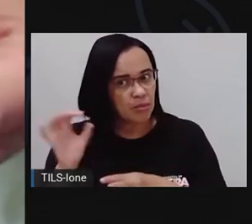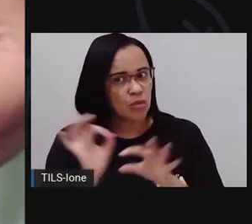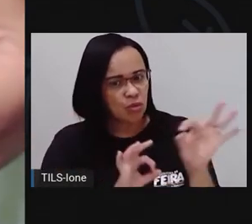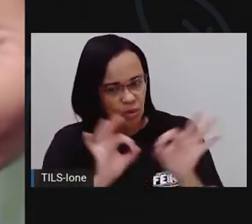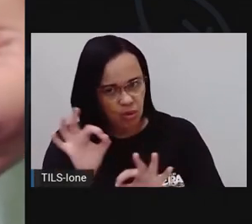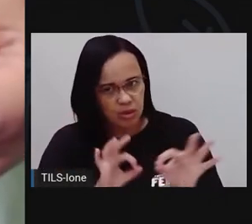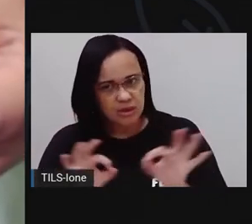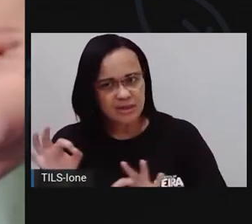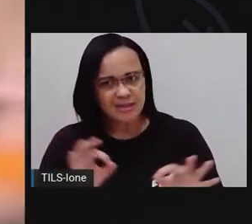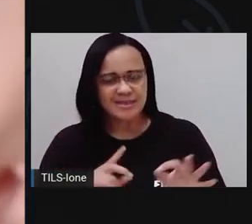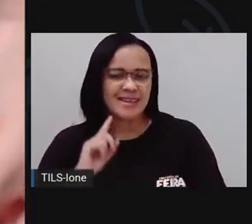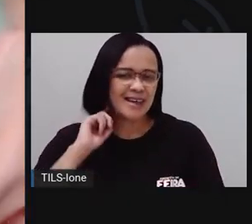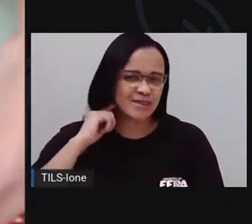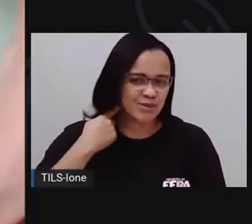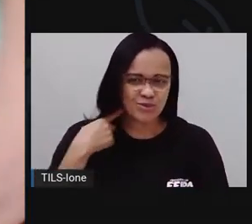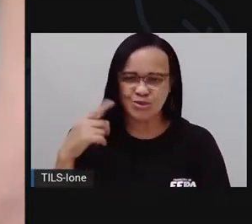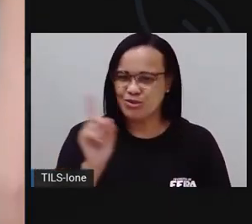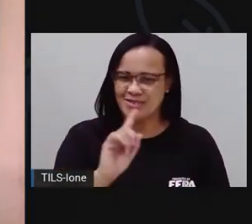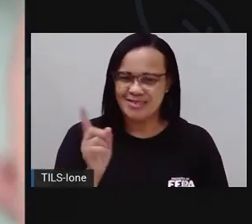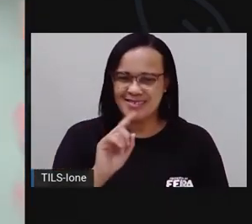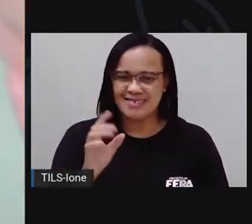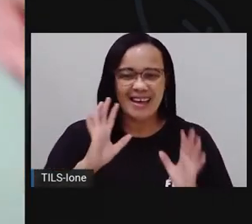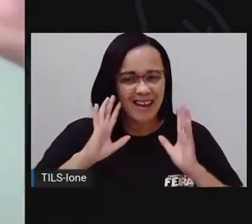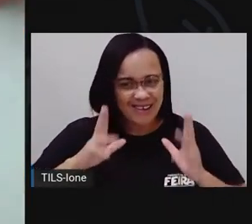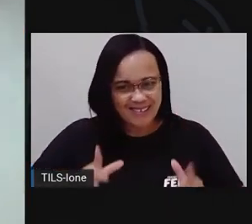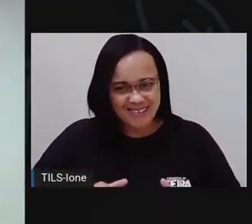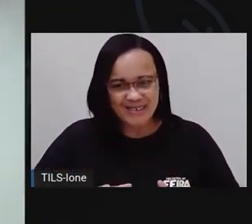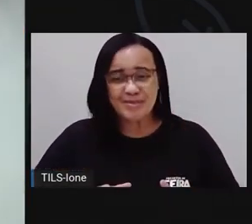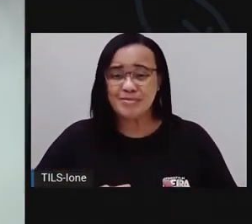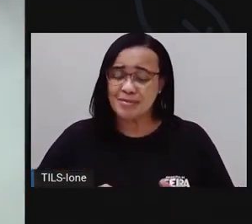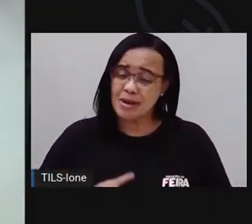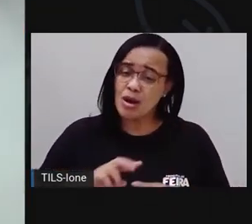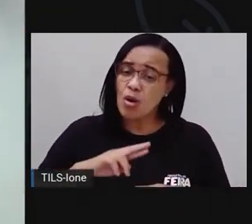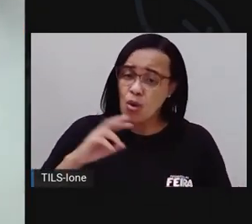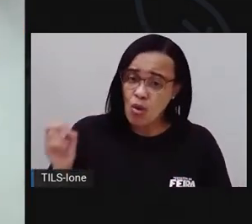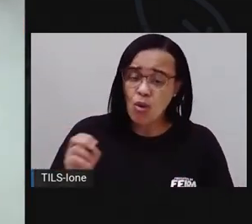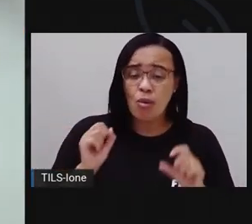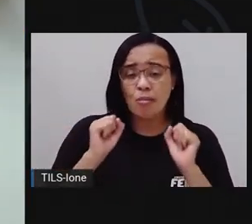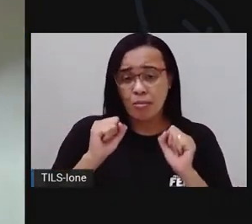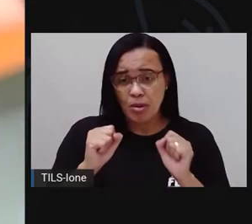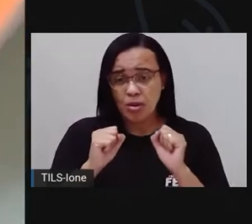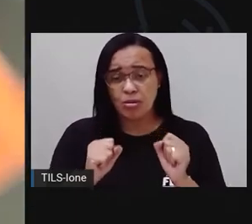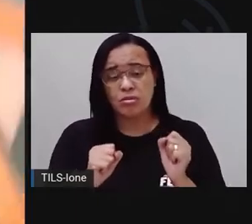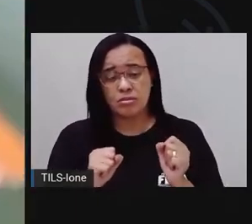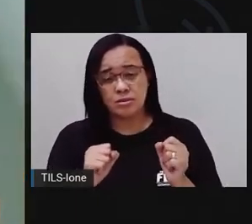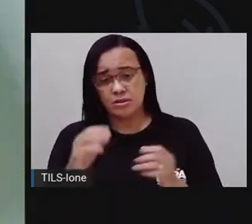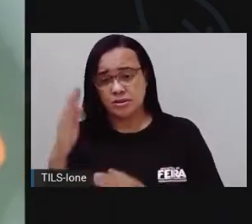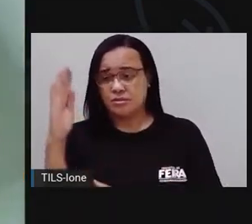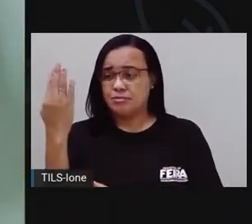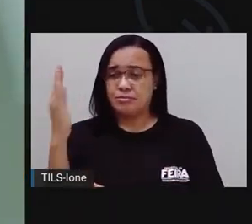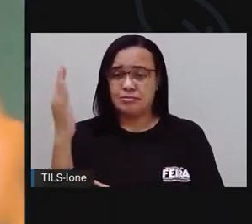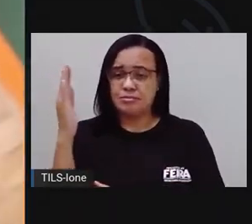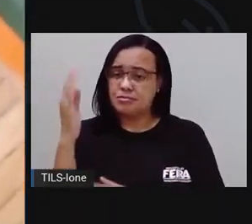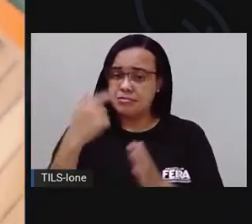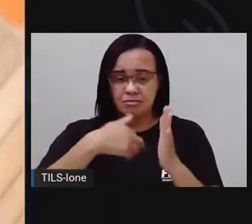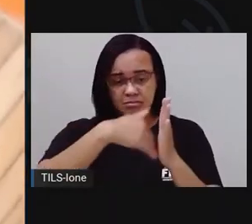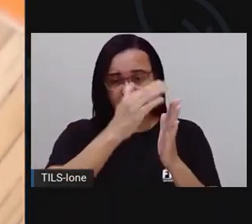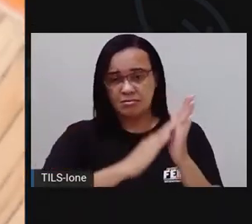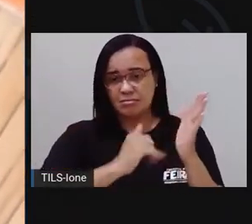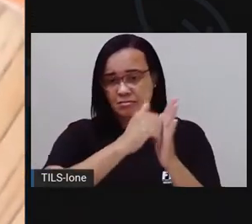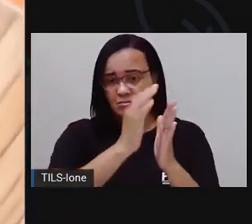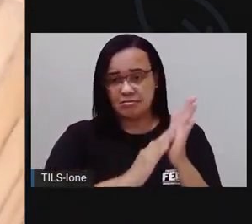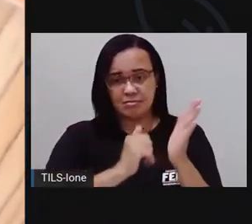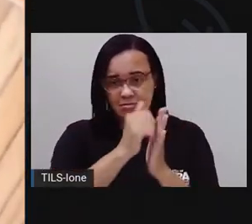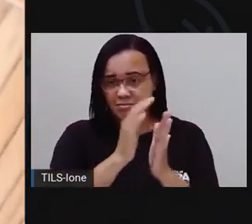bagunça, certo? Ou você pode pintar direto na sua casa aqui, ó. Então você já pode